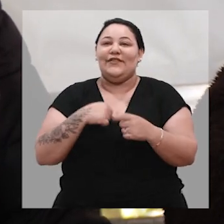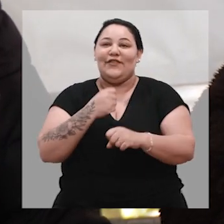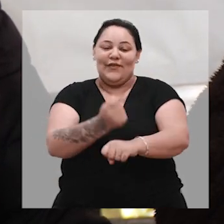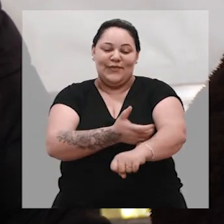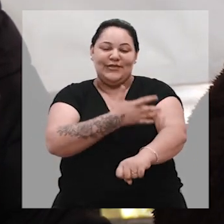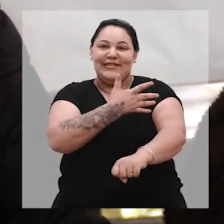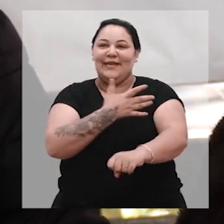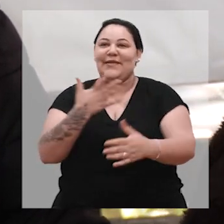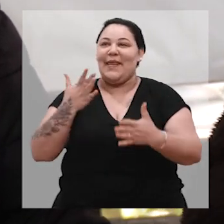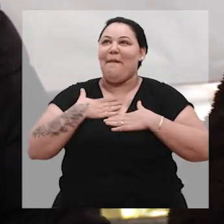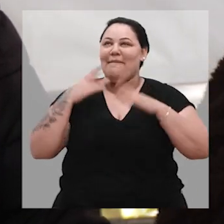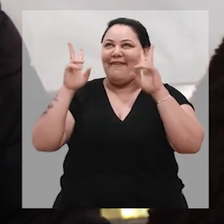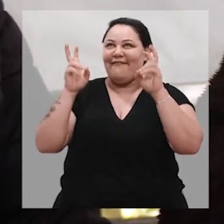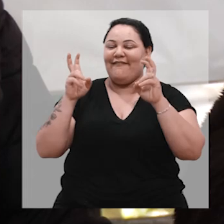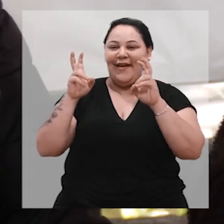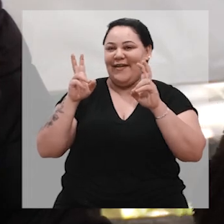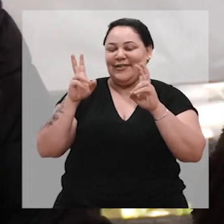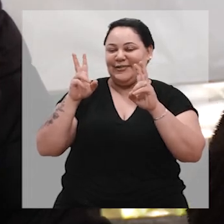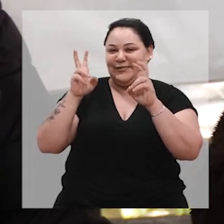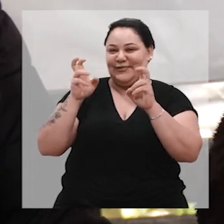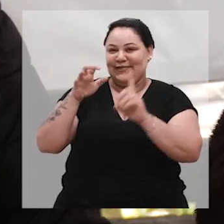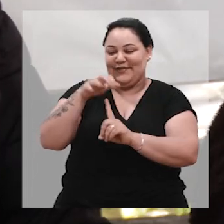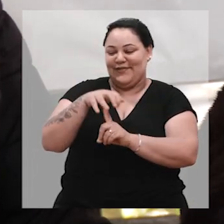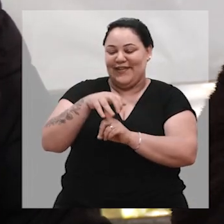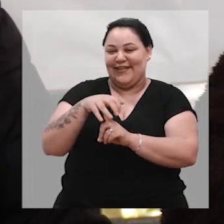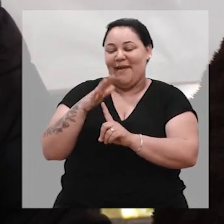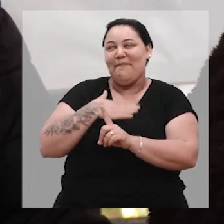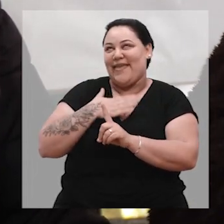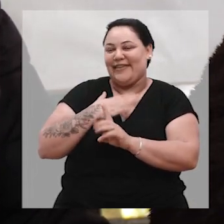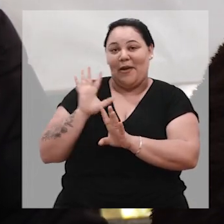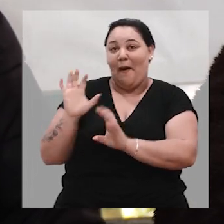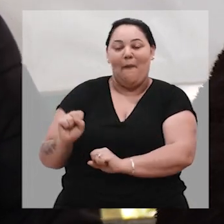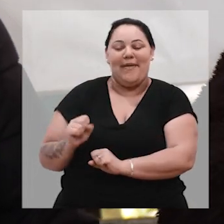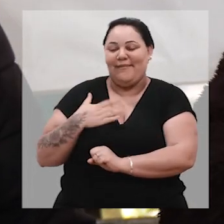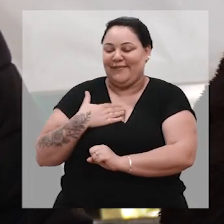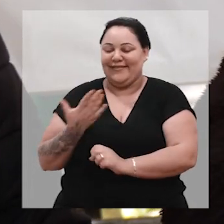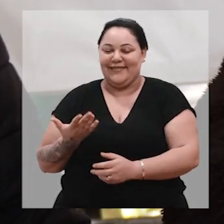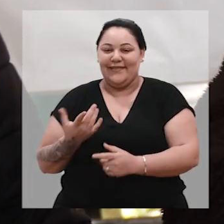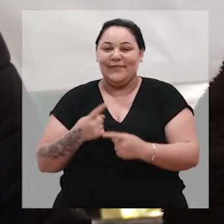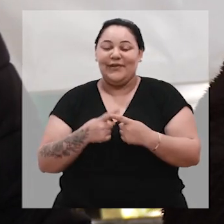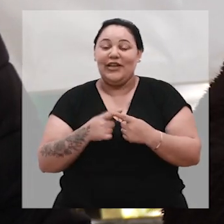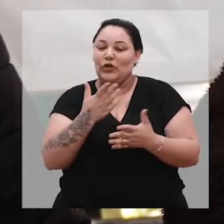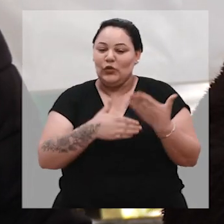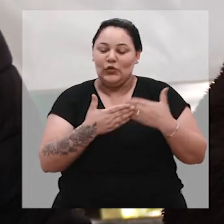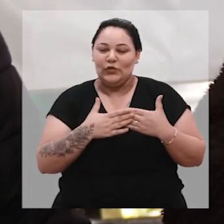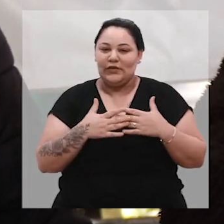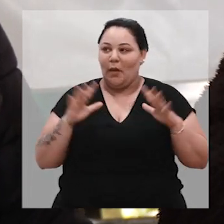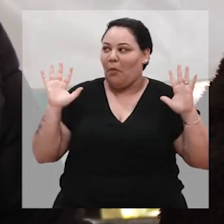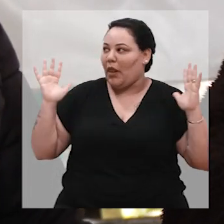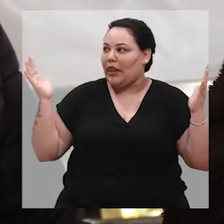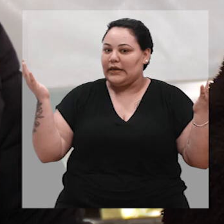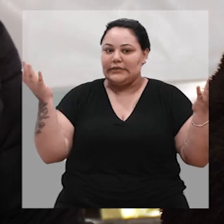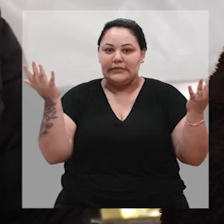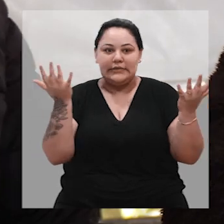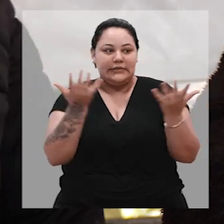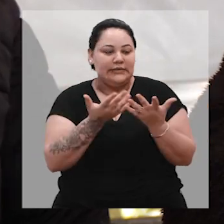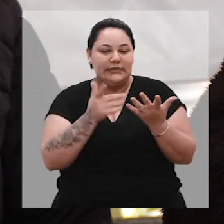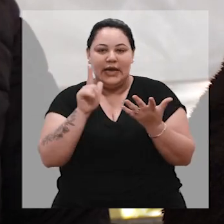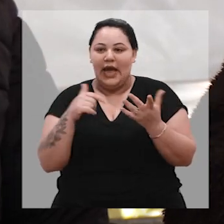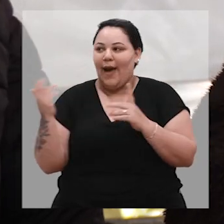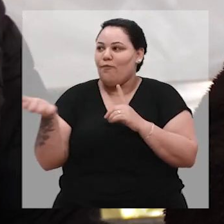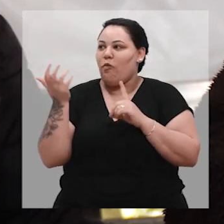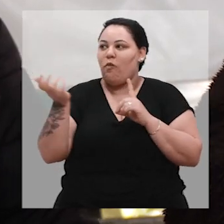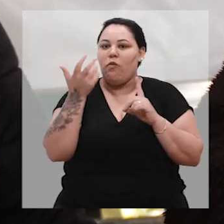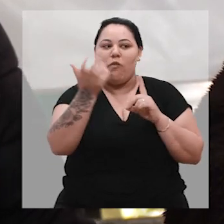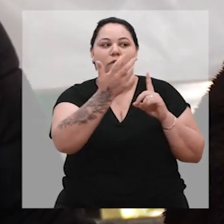fico tão emocionada com o tema da minha feira. Já me apropriei dela. Que é o Tudo é Leitura, justamente porque tudo que está ao nosso